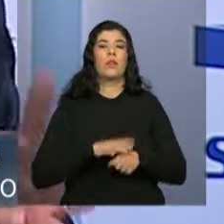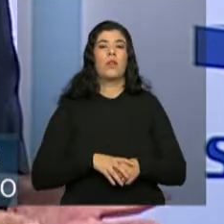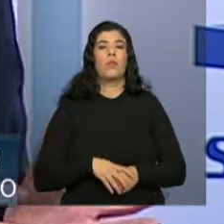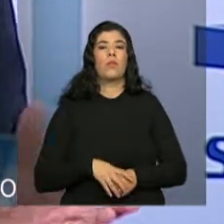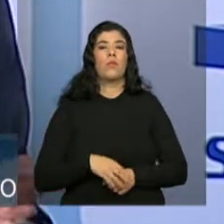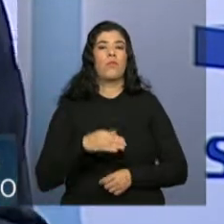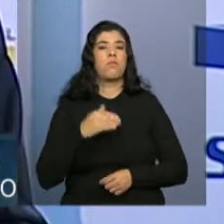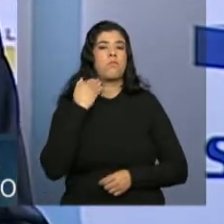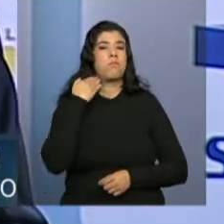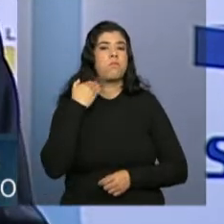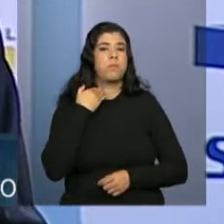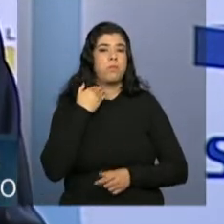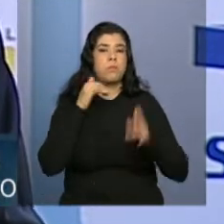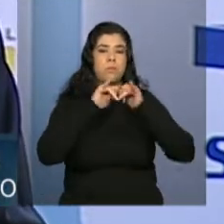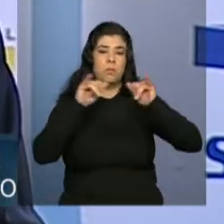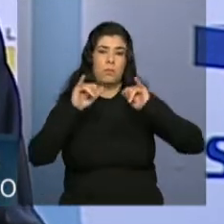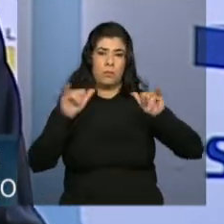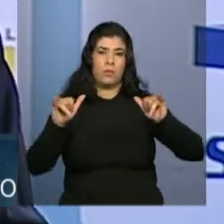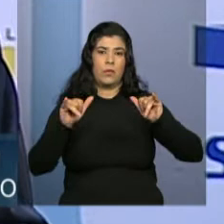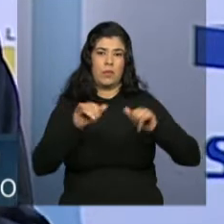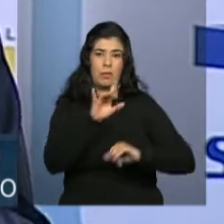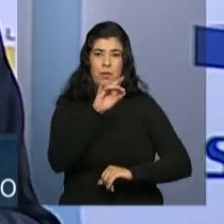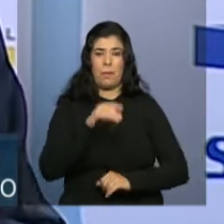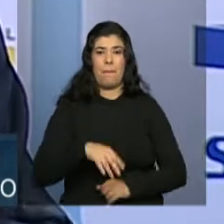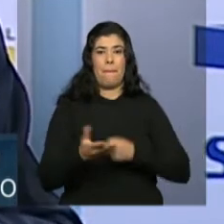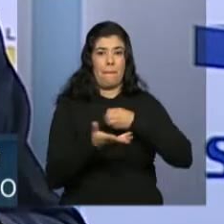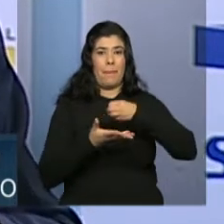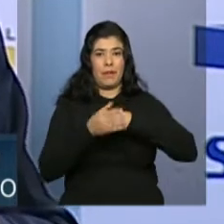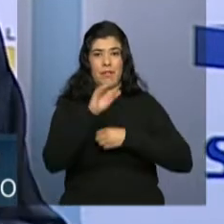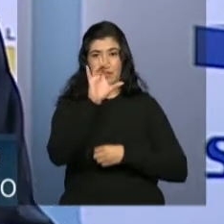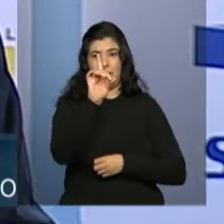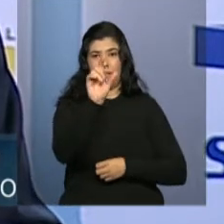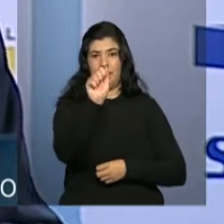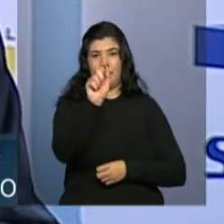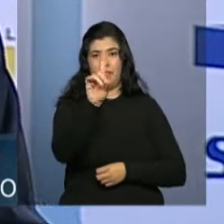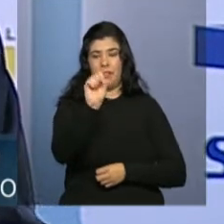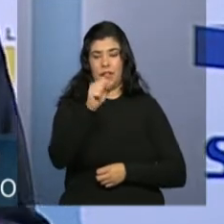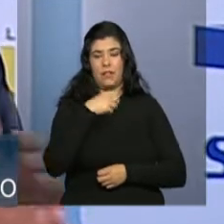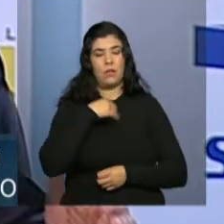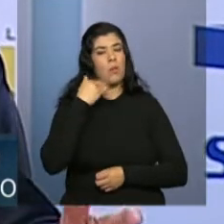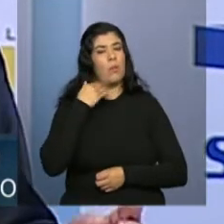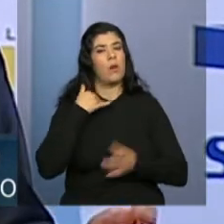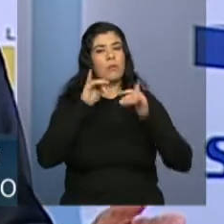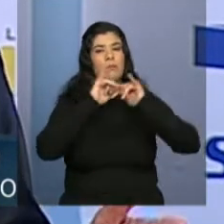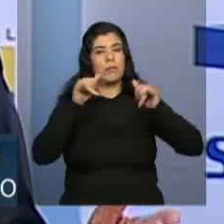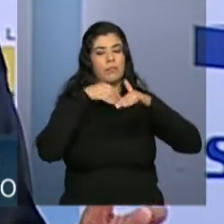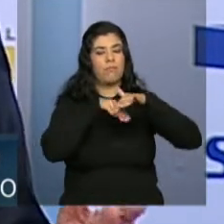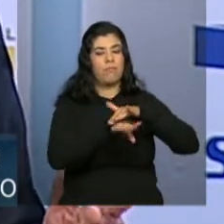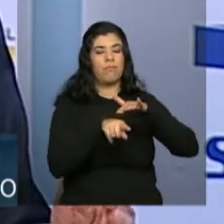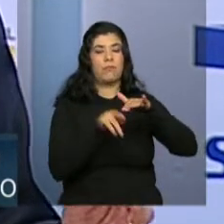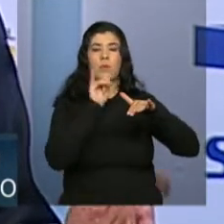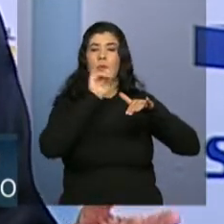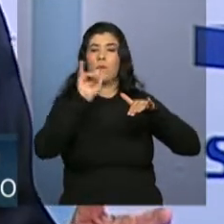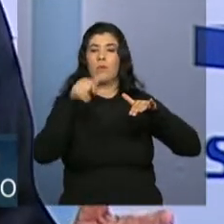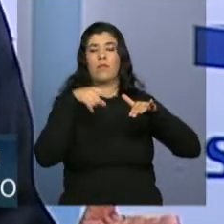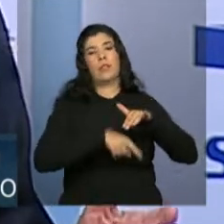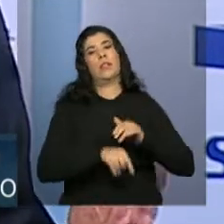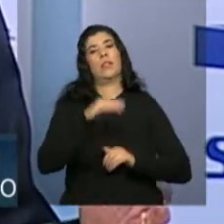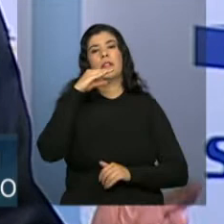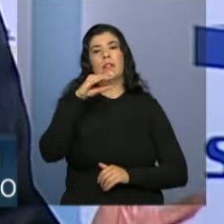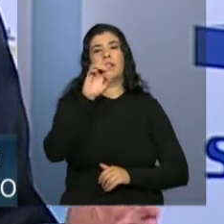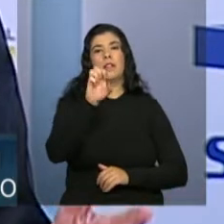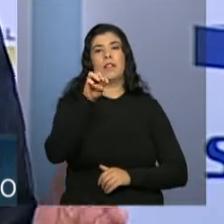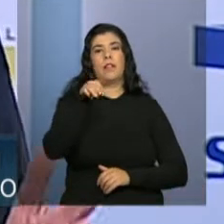e tem que usar mesmo o INSS nós temos no Brasil o banco de dados da samed né que